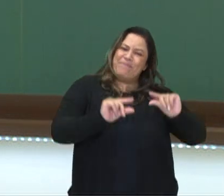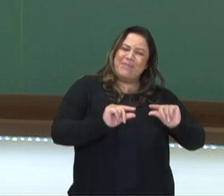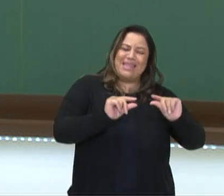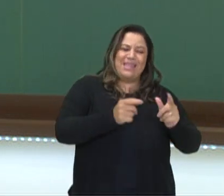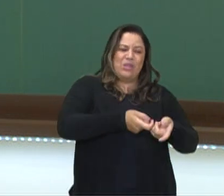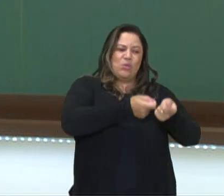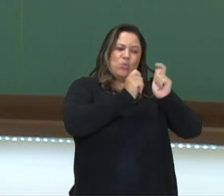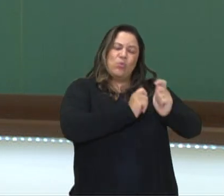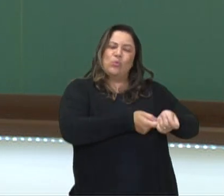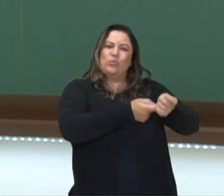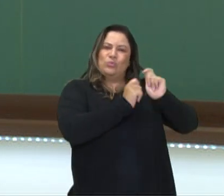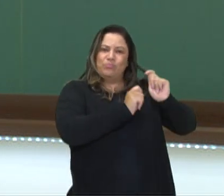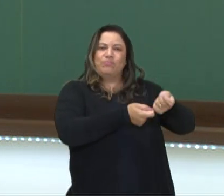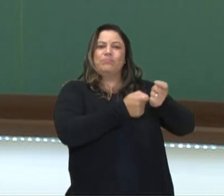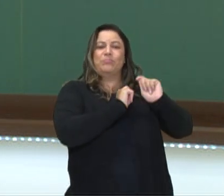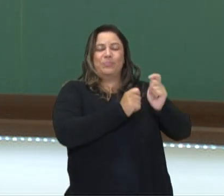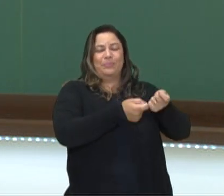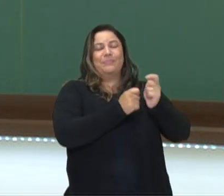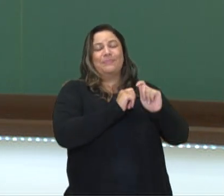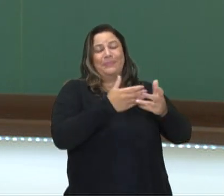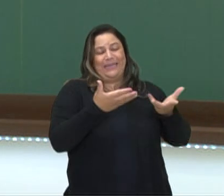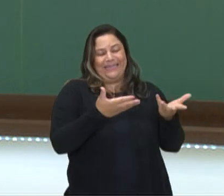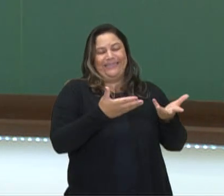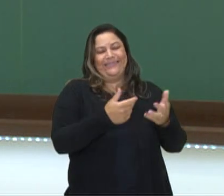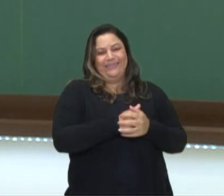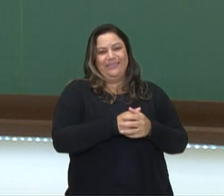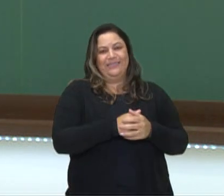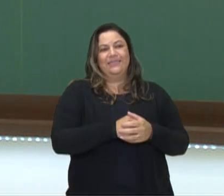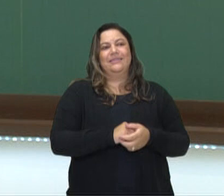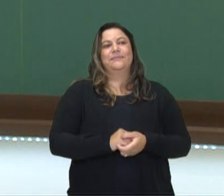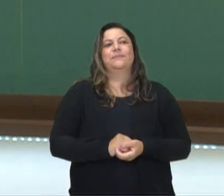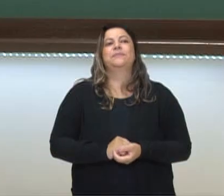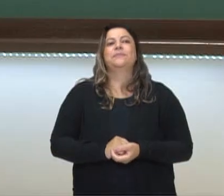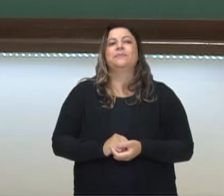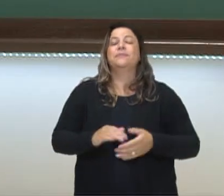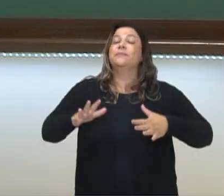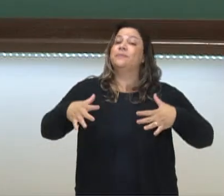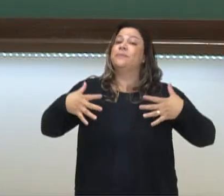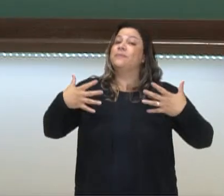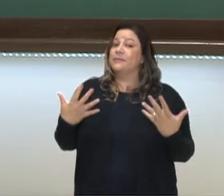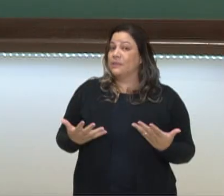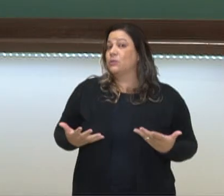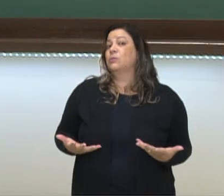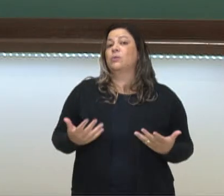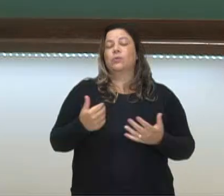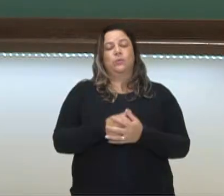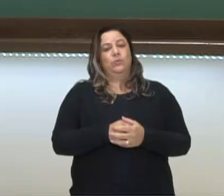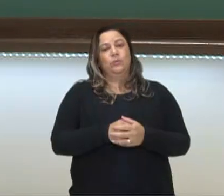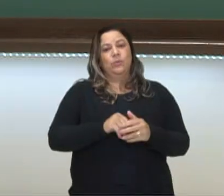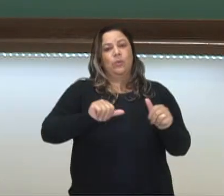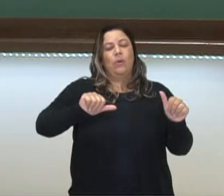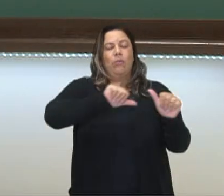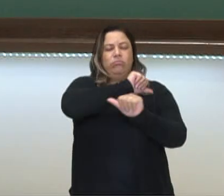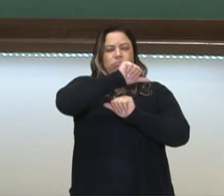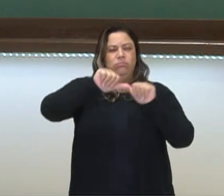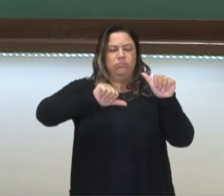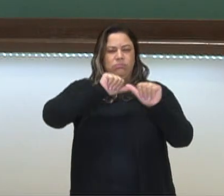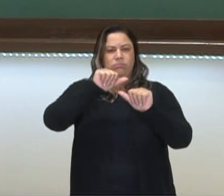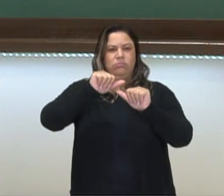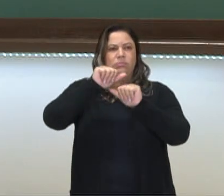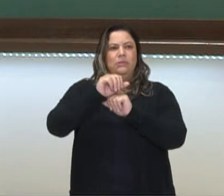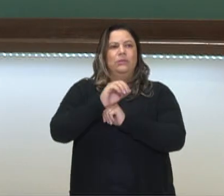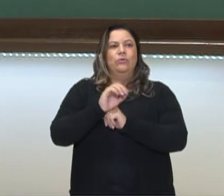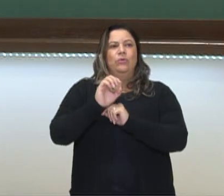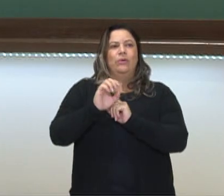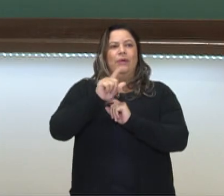nutrientes, os alimentos, não vão estar disponíveis ali para os peixes. E já quando nós falamos no fenômeno Laninha, é